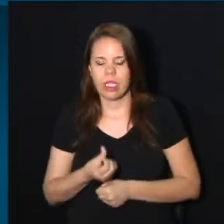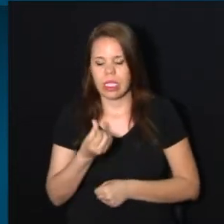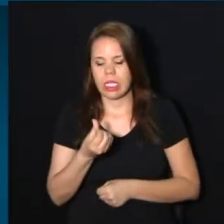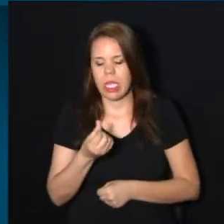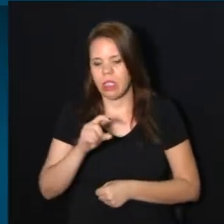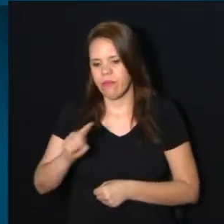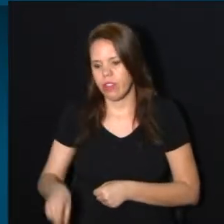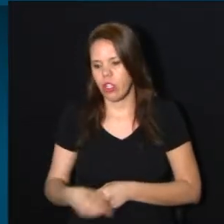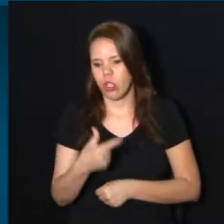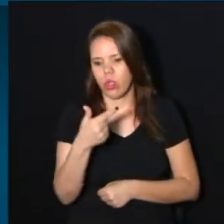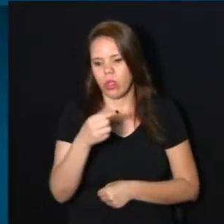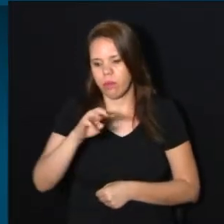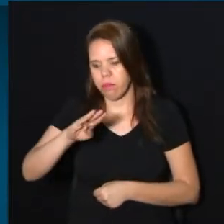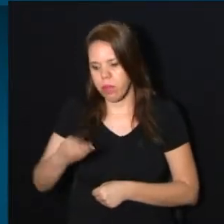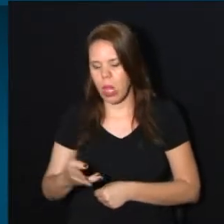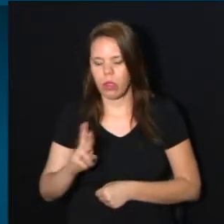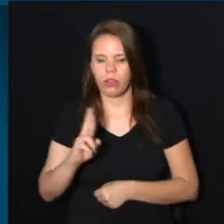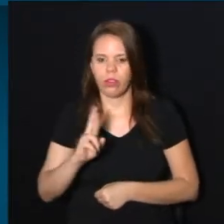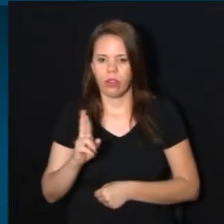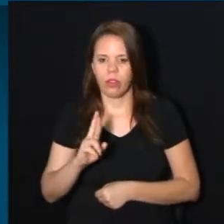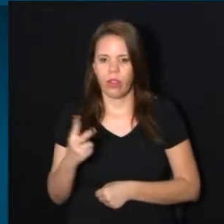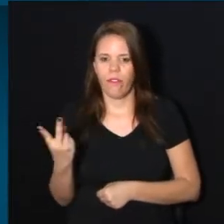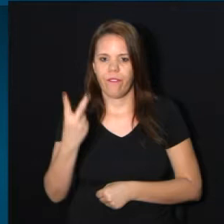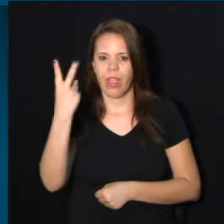6,2 bilhões de reais. O valor é